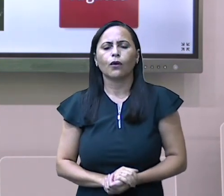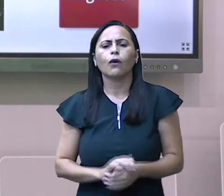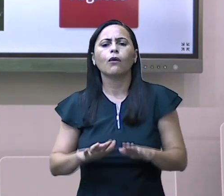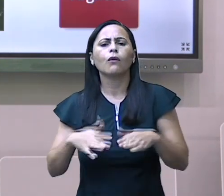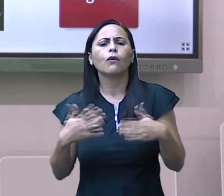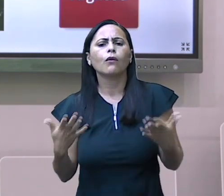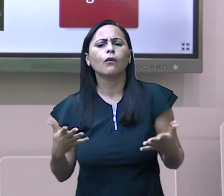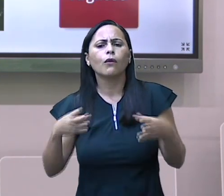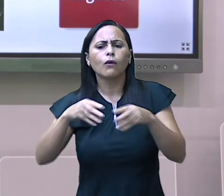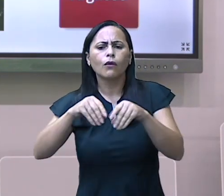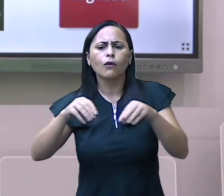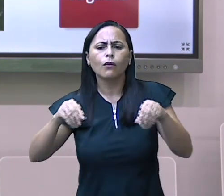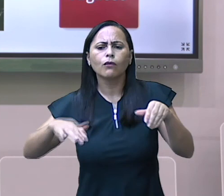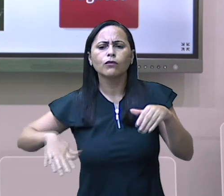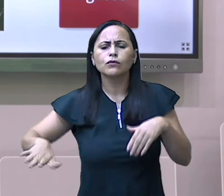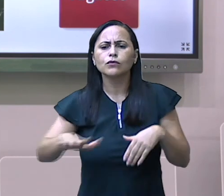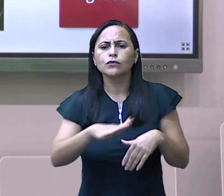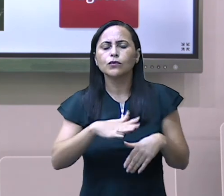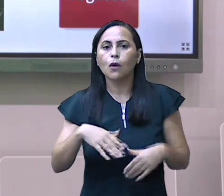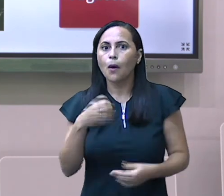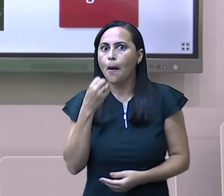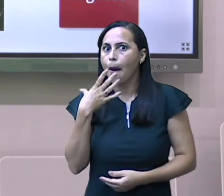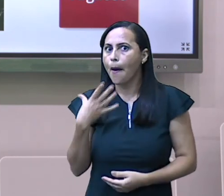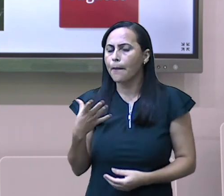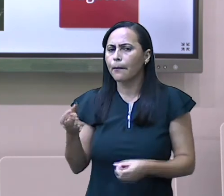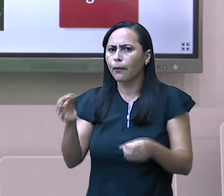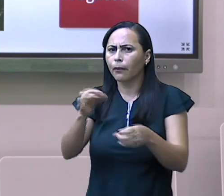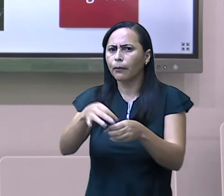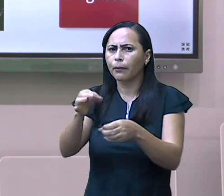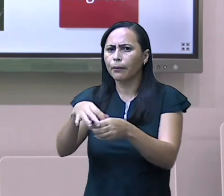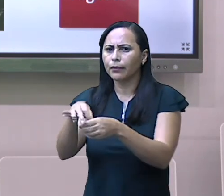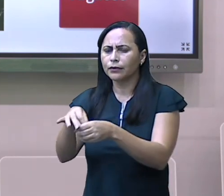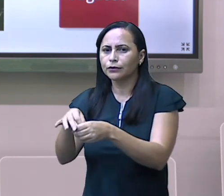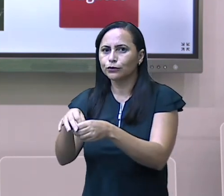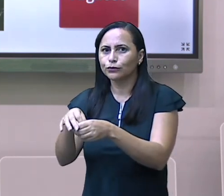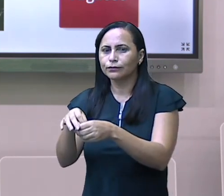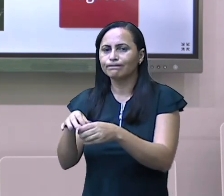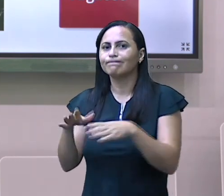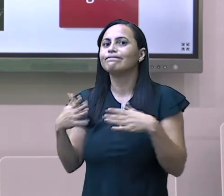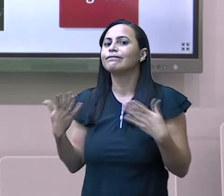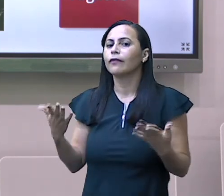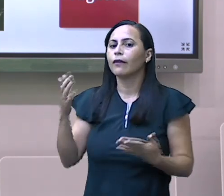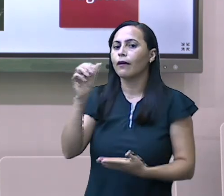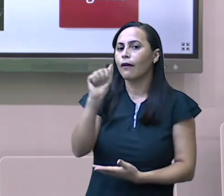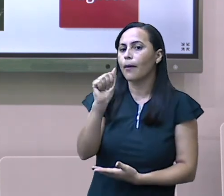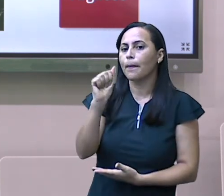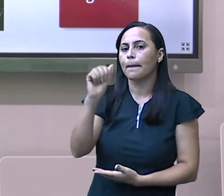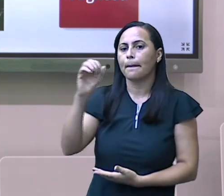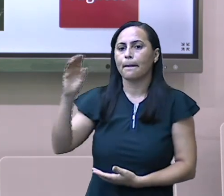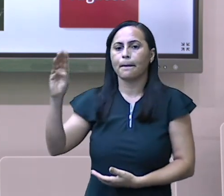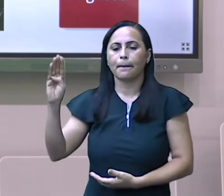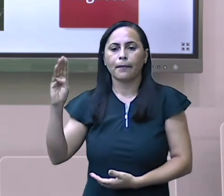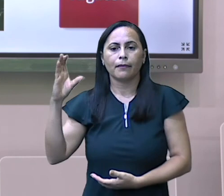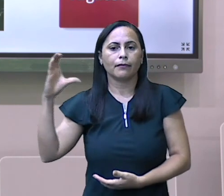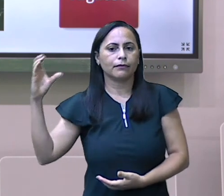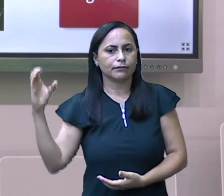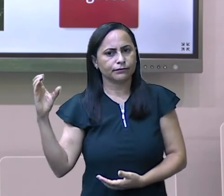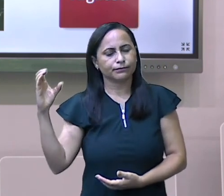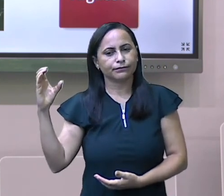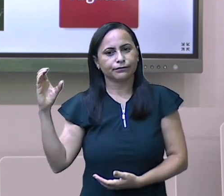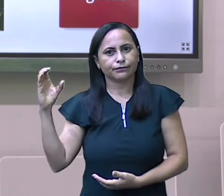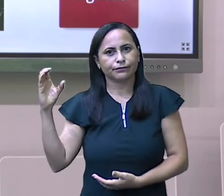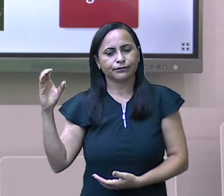Qual solo é ideal para o plantio? Para finalizar, qual solo ideal para o plantio? Arenoso, umífero